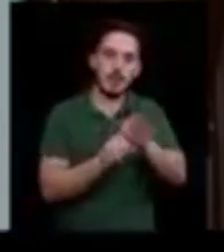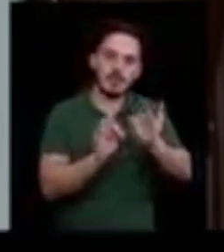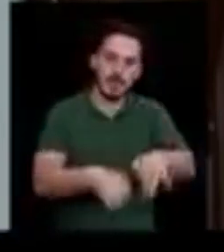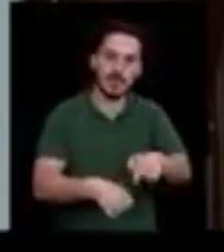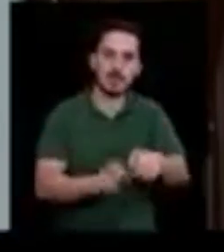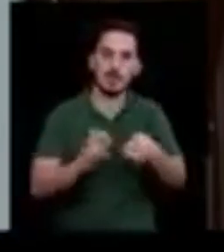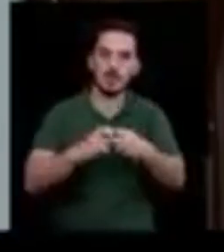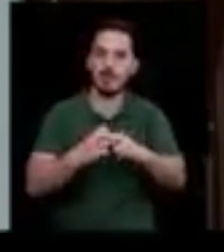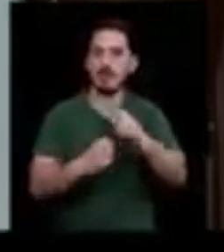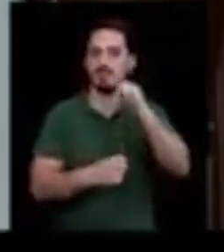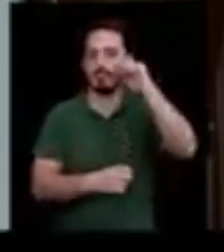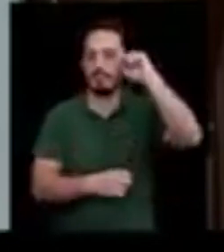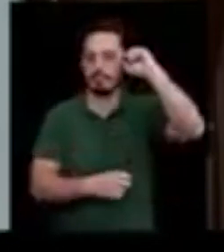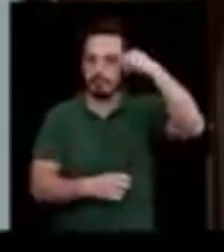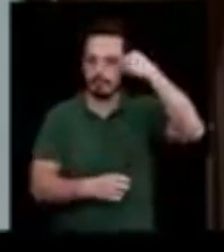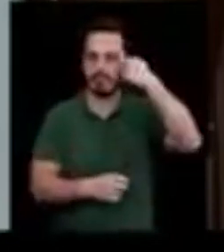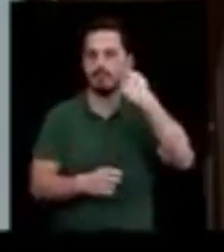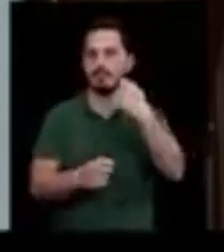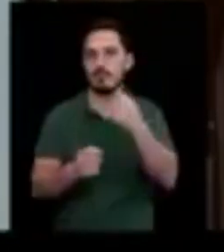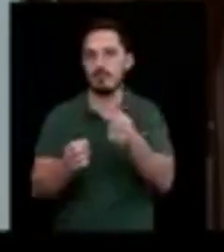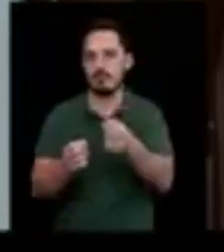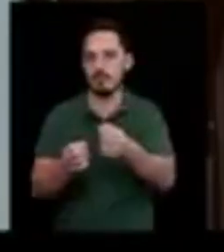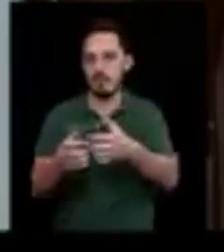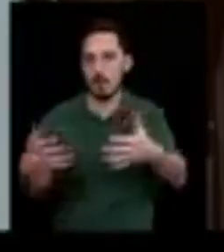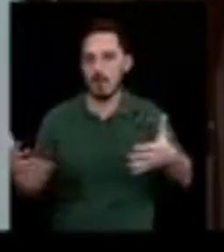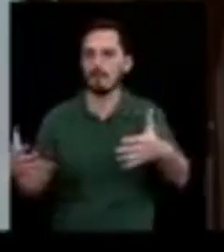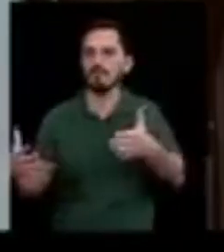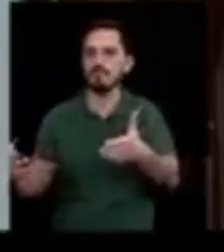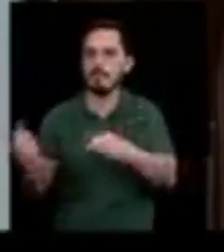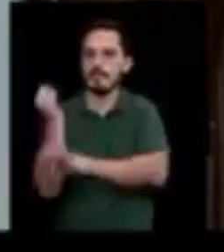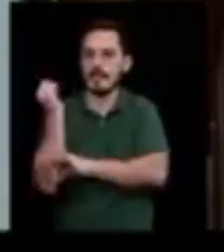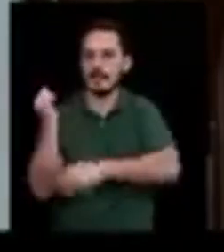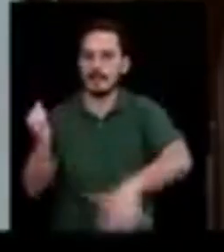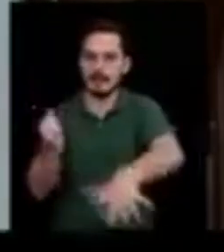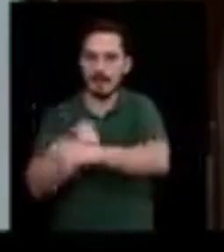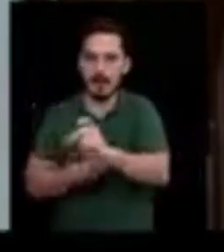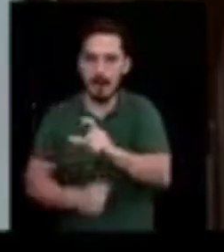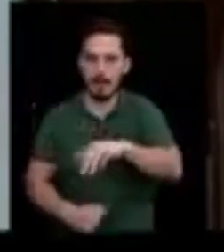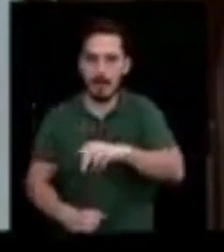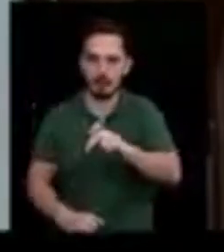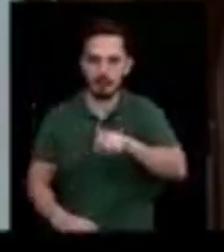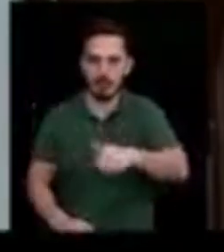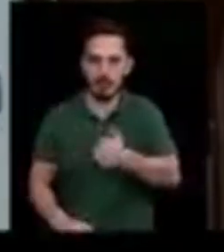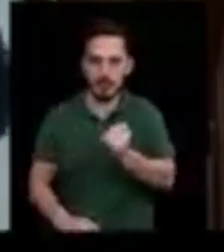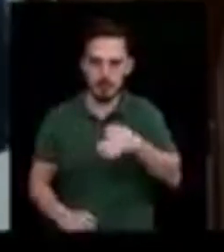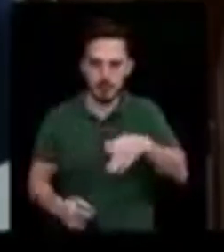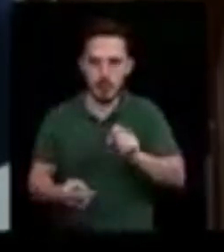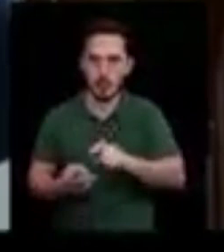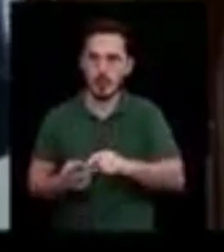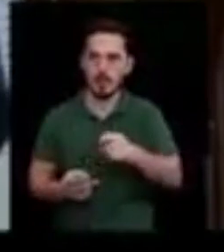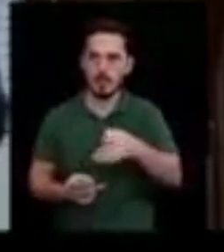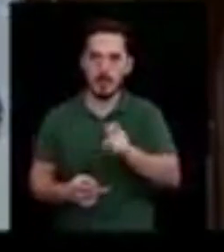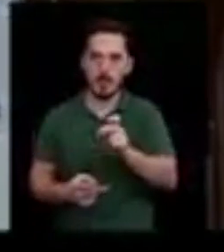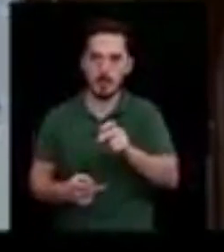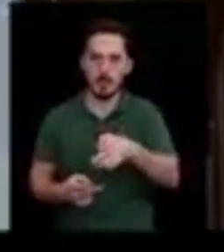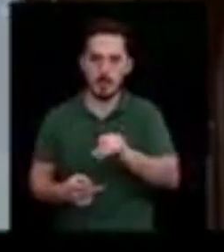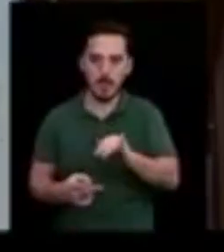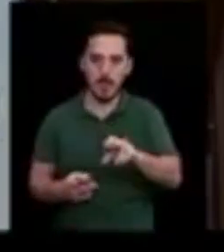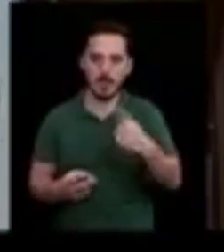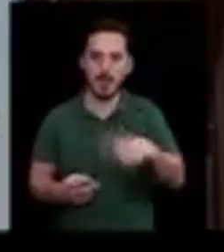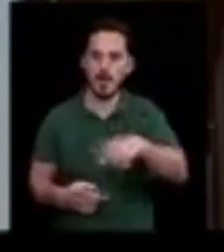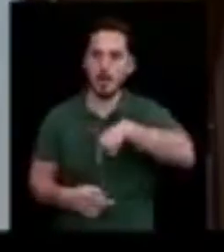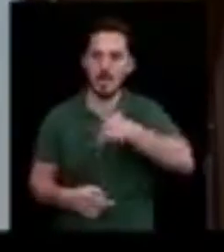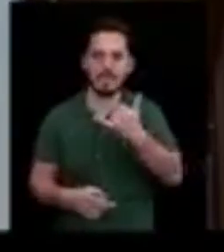problemas que afetam uma parte significativa da freguesia da Almargem do Bispo, Perpinheiro e Montelavar. Nós temos cerca de 20